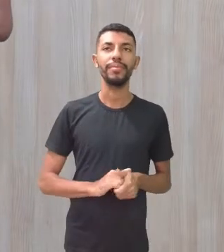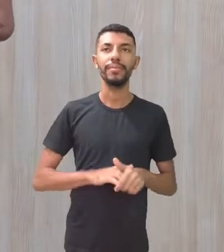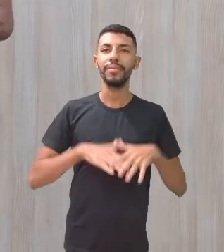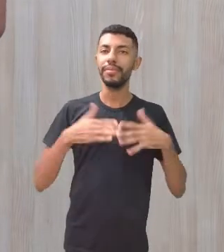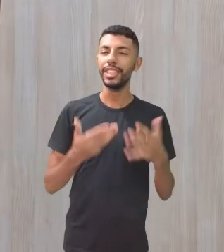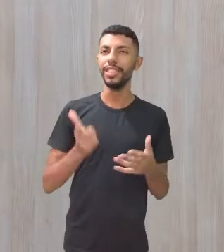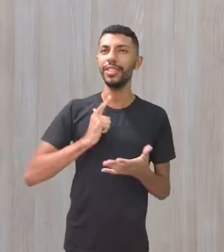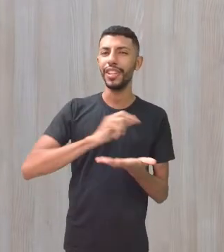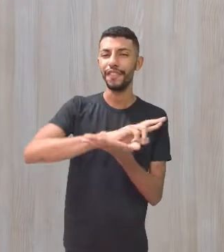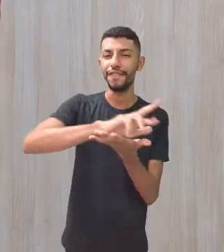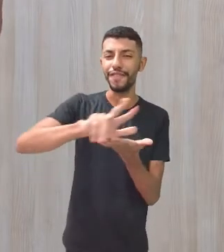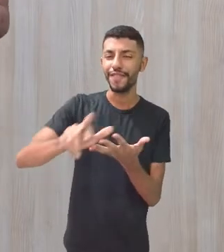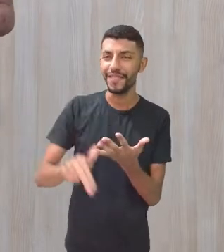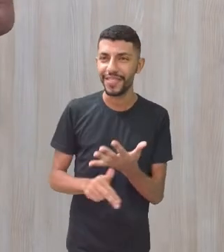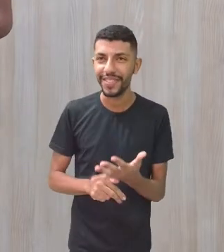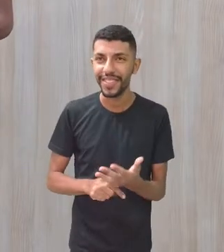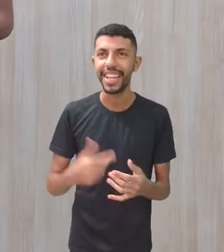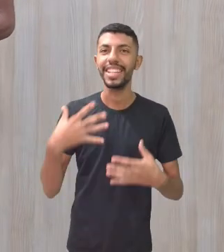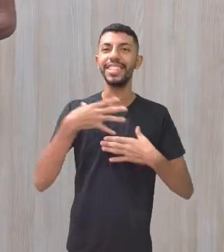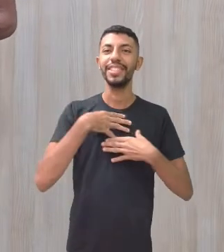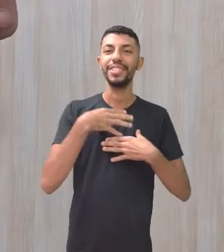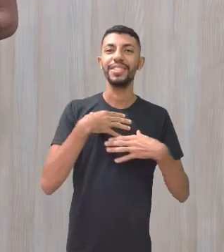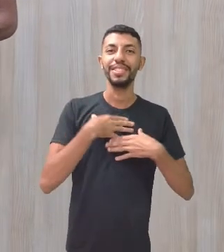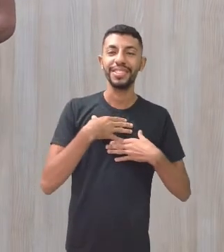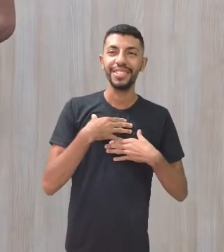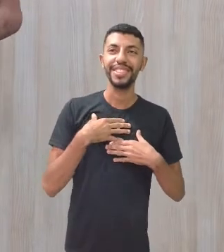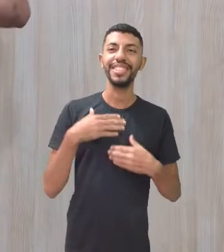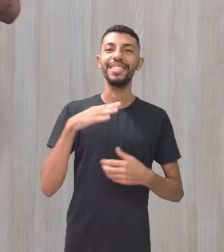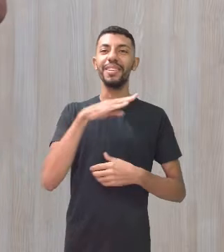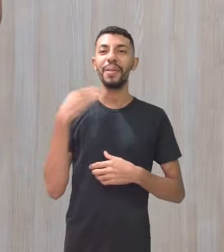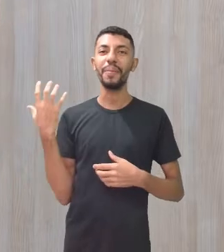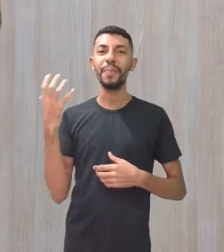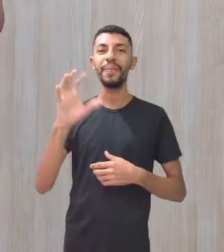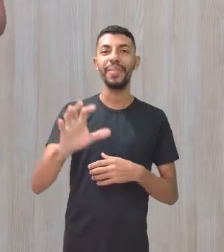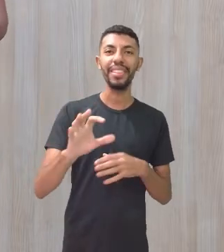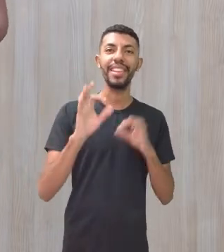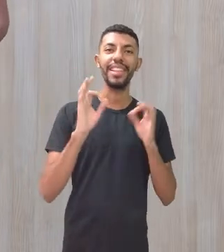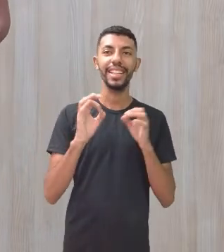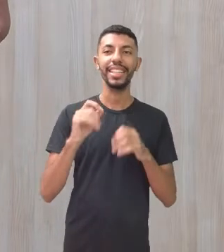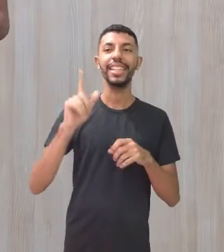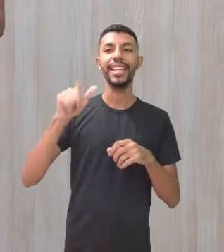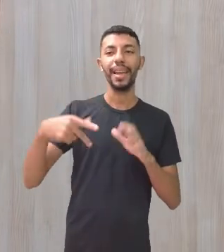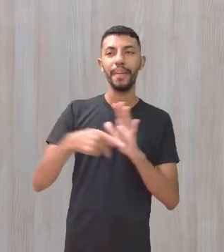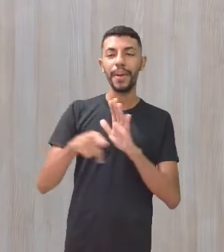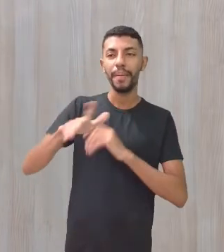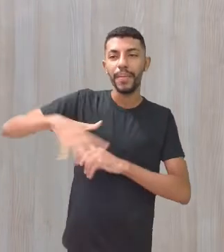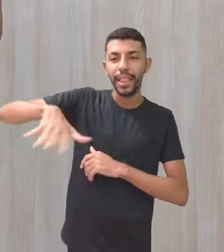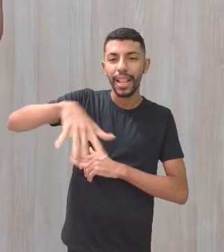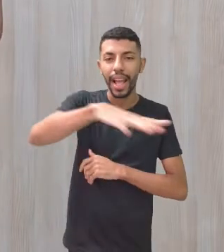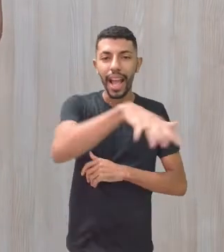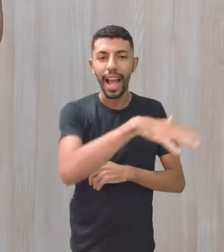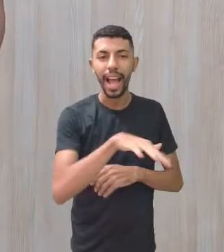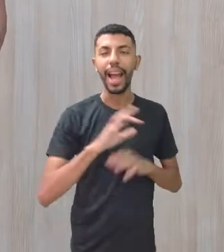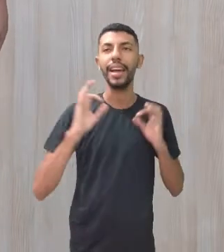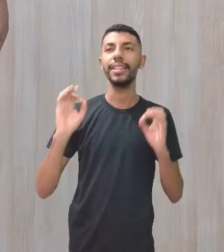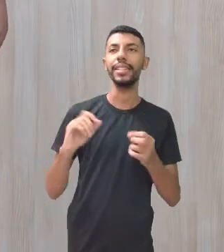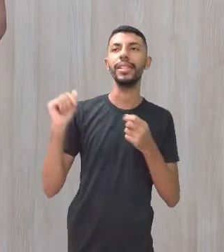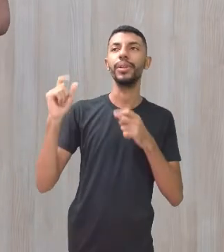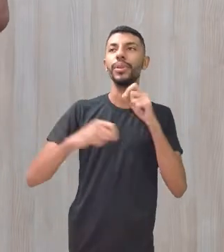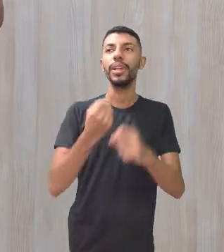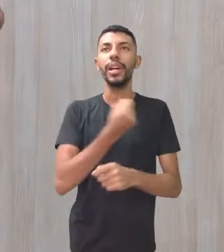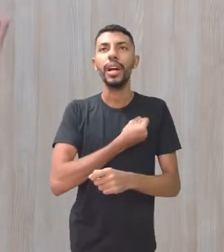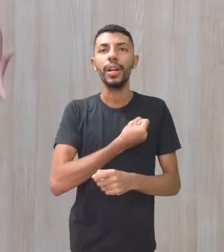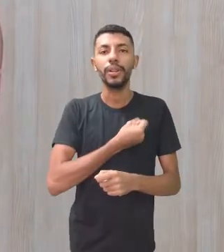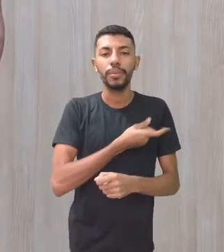aí várias e várias formas de jogar o queimado, que também vai muito de região para região, né? Número de